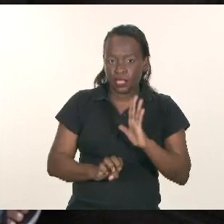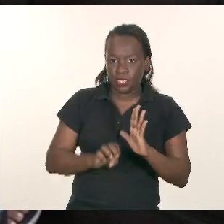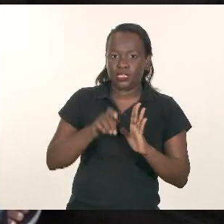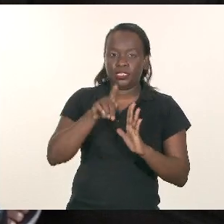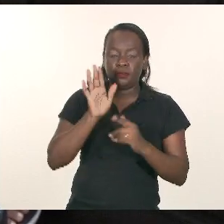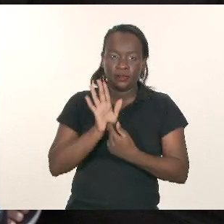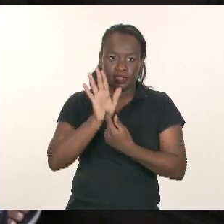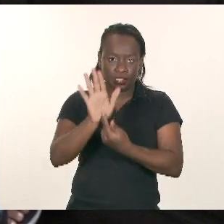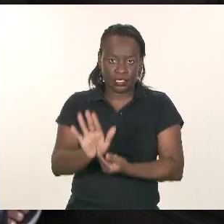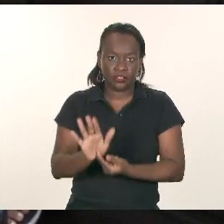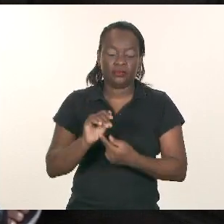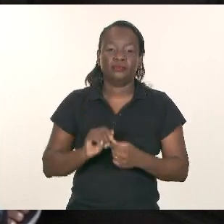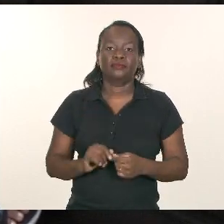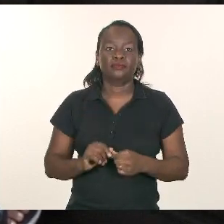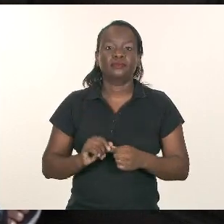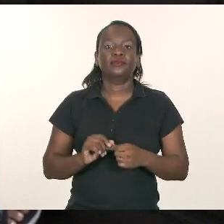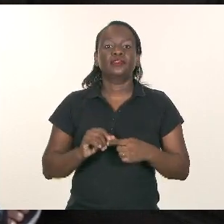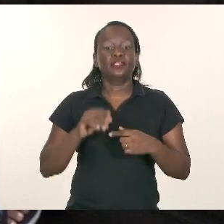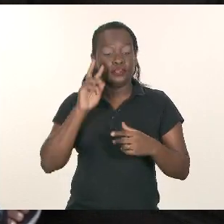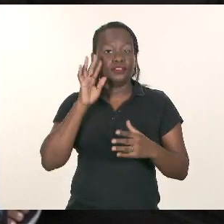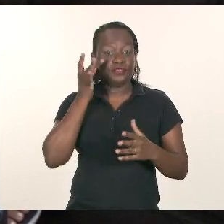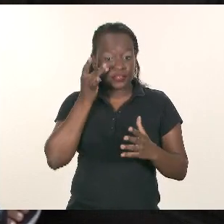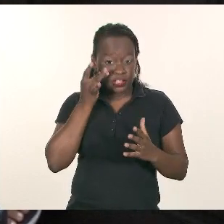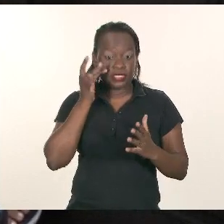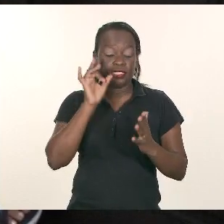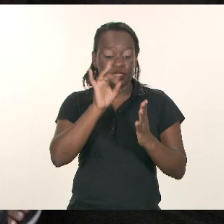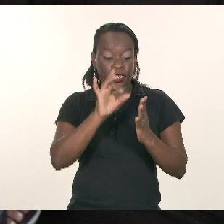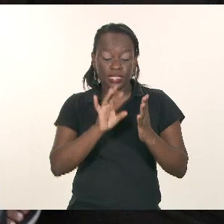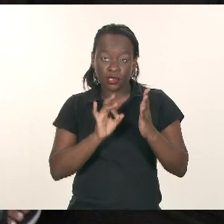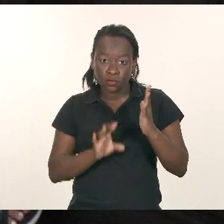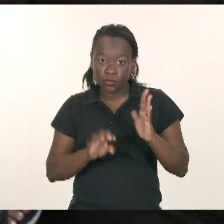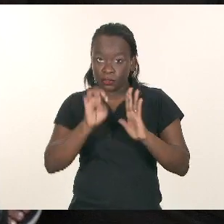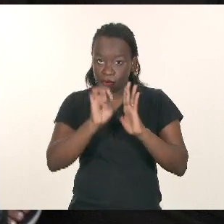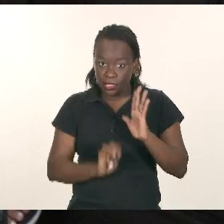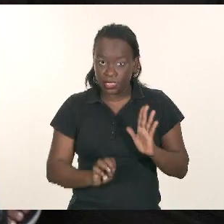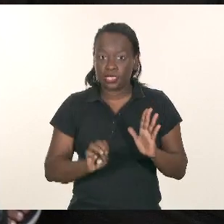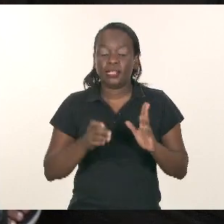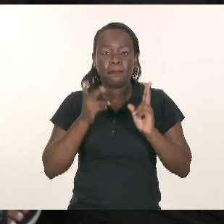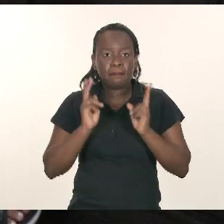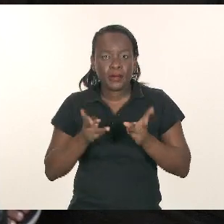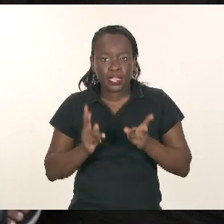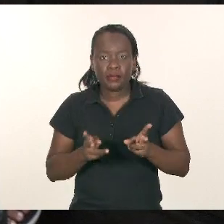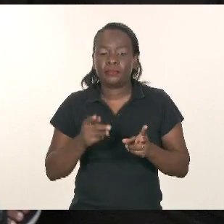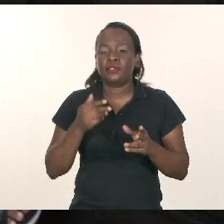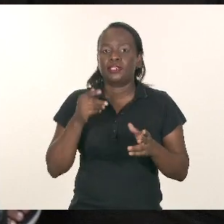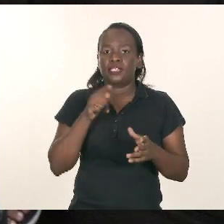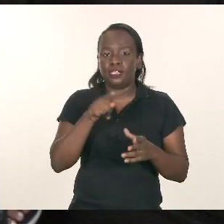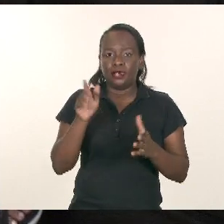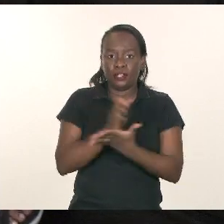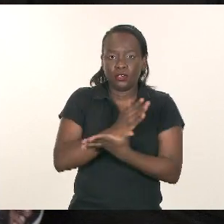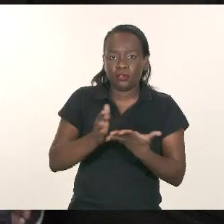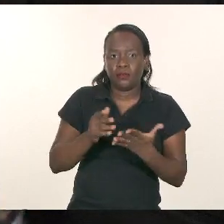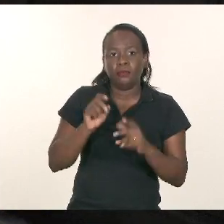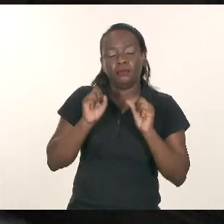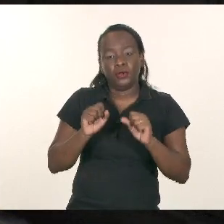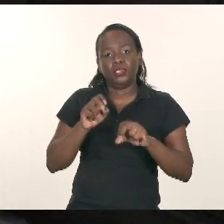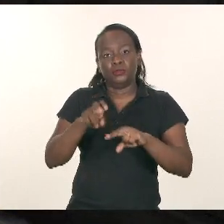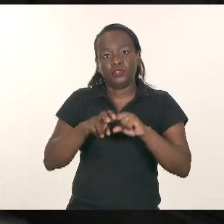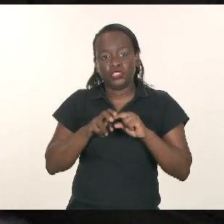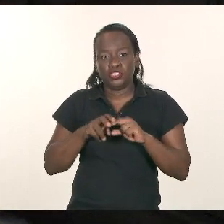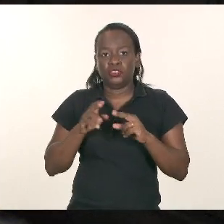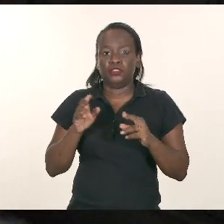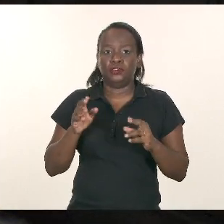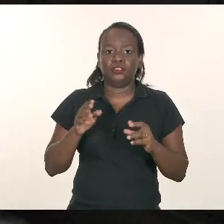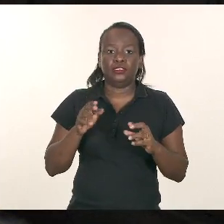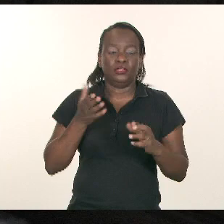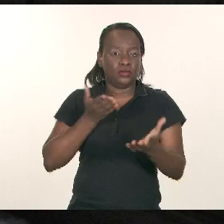foram apresentadas. Vi em todas as emendas, mesmo naquelas que, por algum motivo,